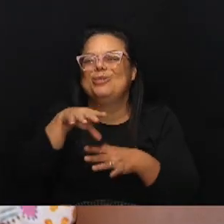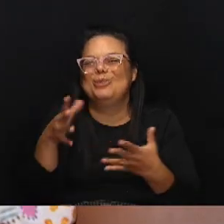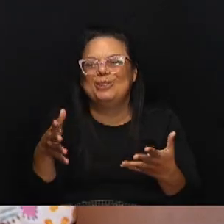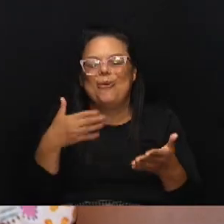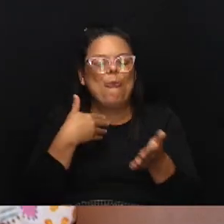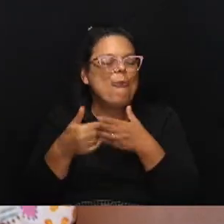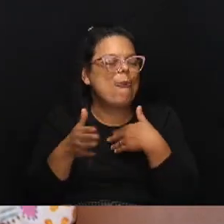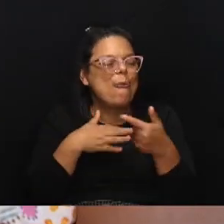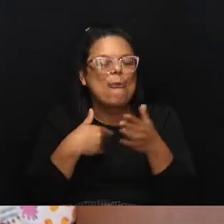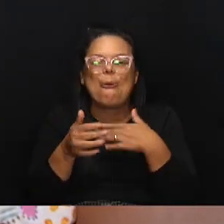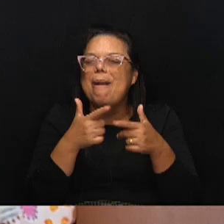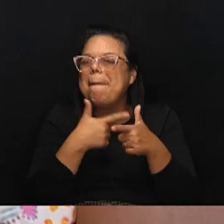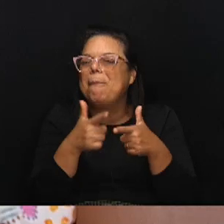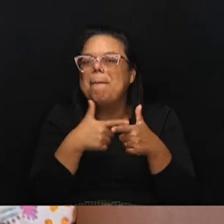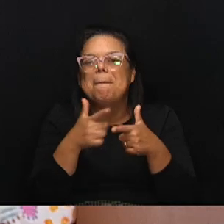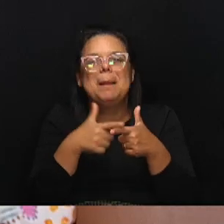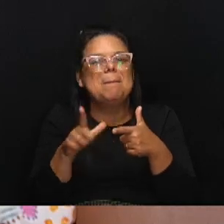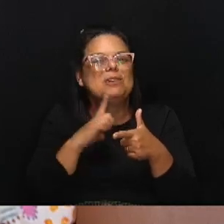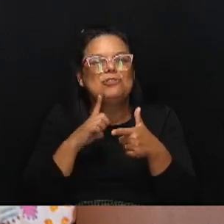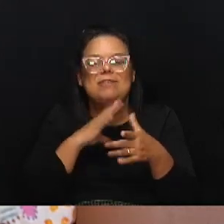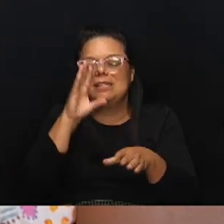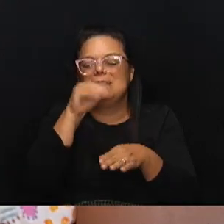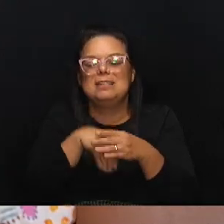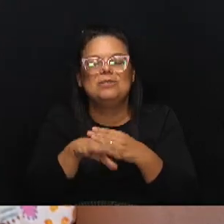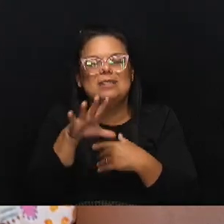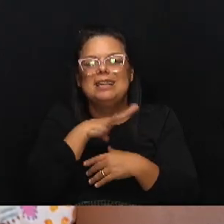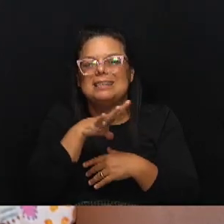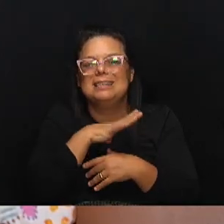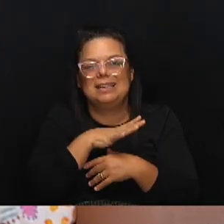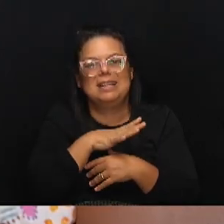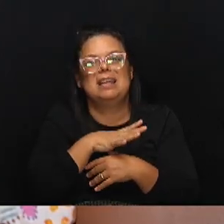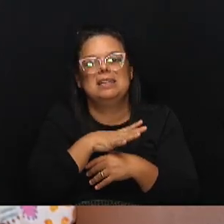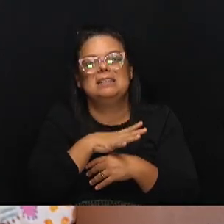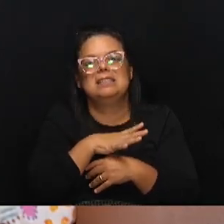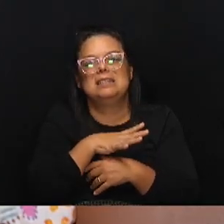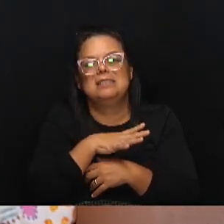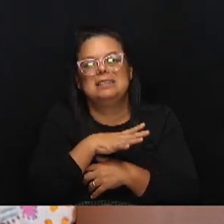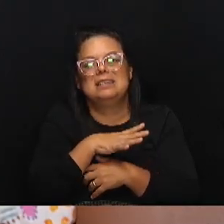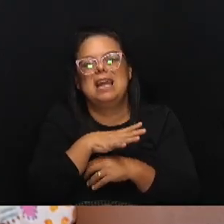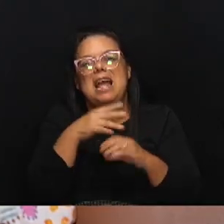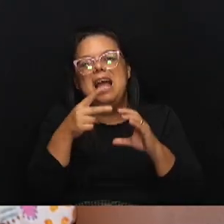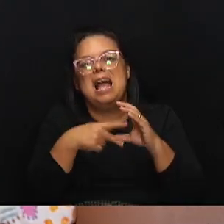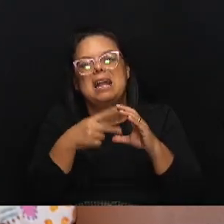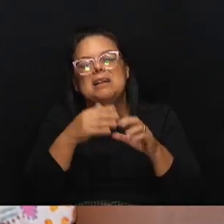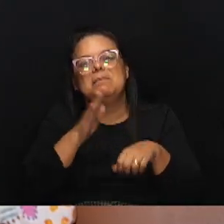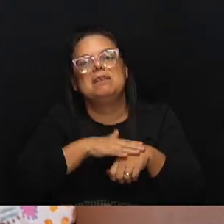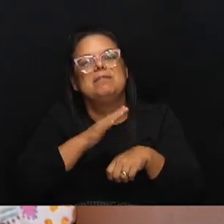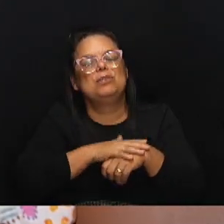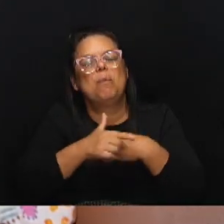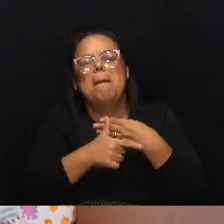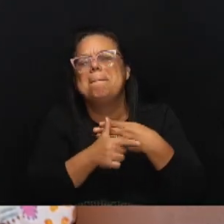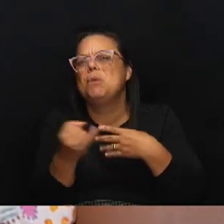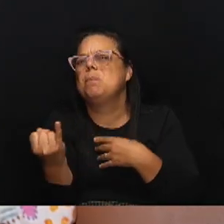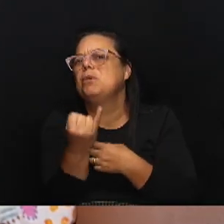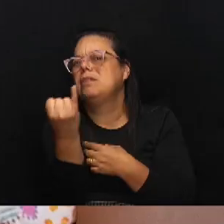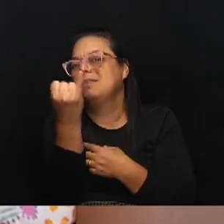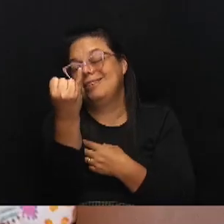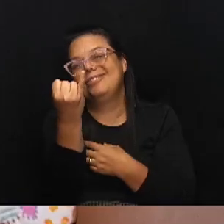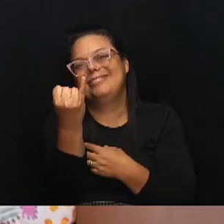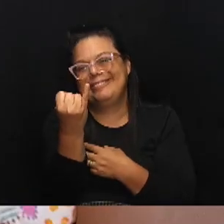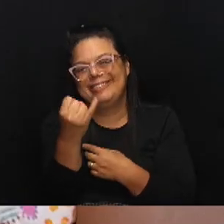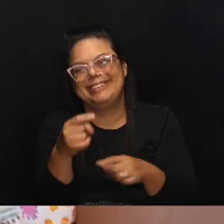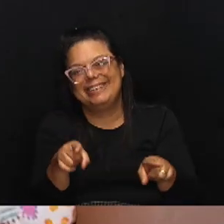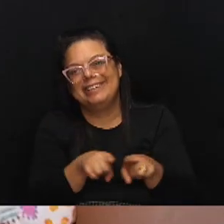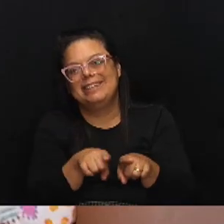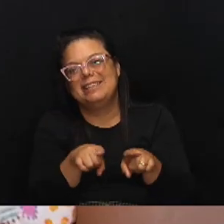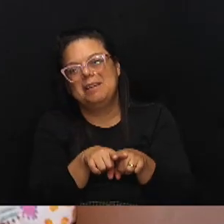qualquer problema que houvesse na cidade tinha que ser reportado. A Câmara fazia um papel importantíssimo. Isso é importante também para